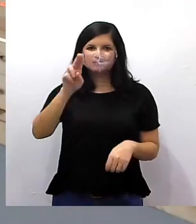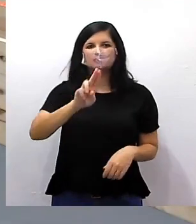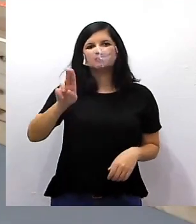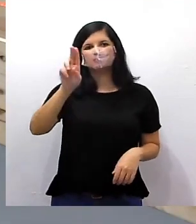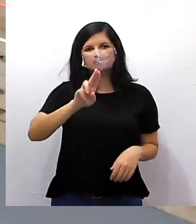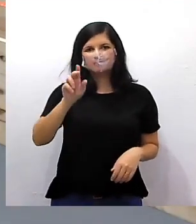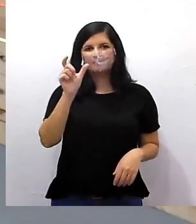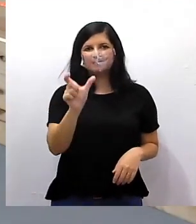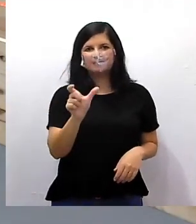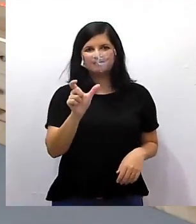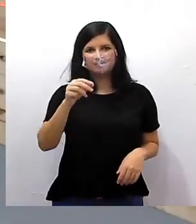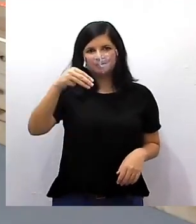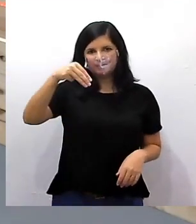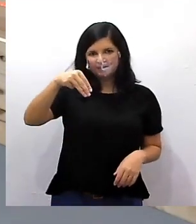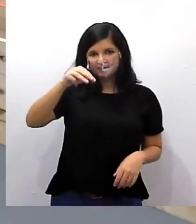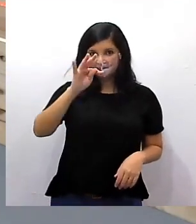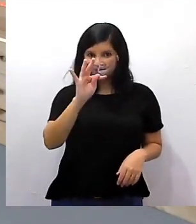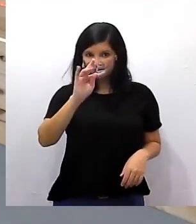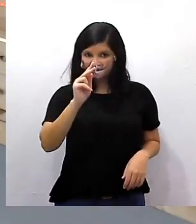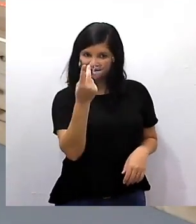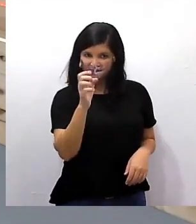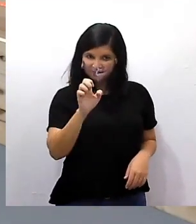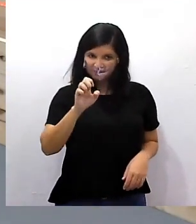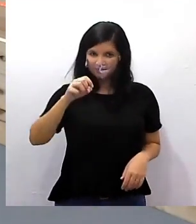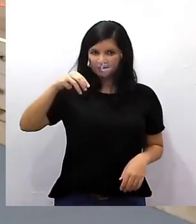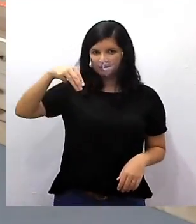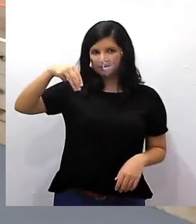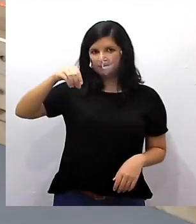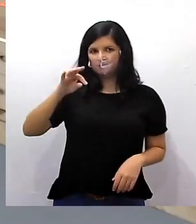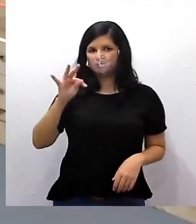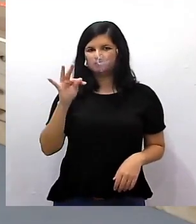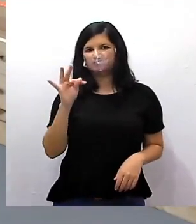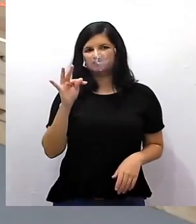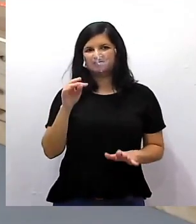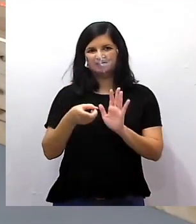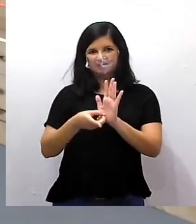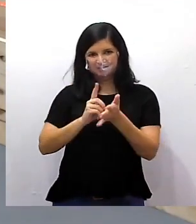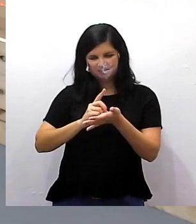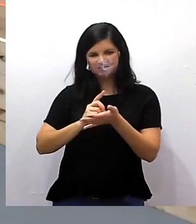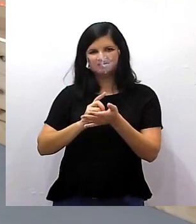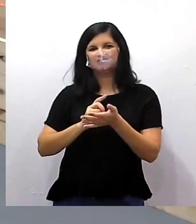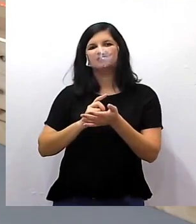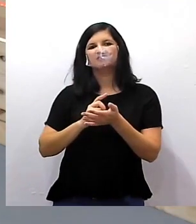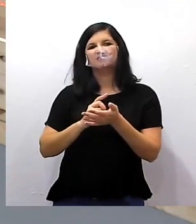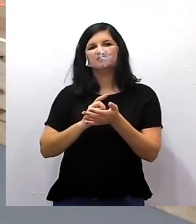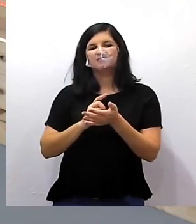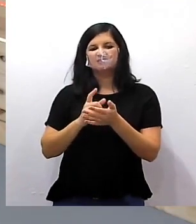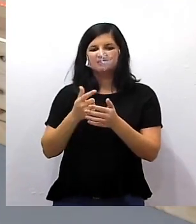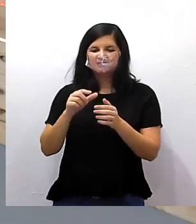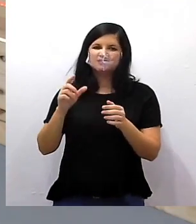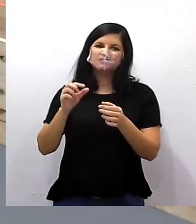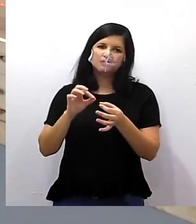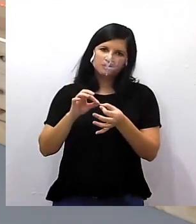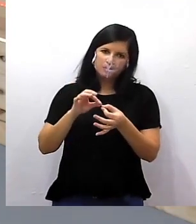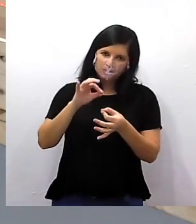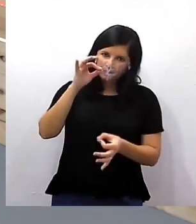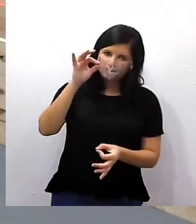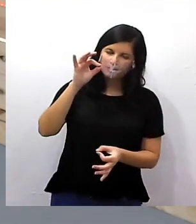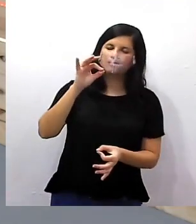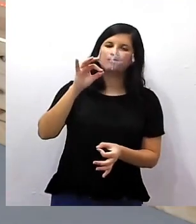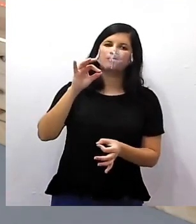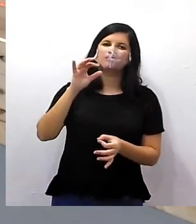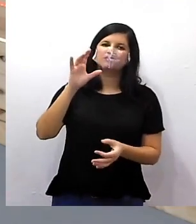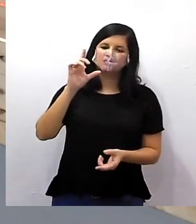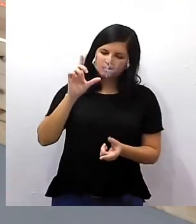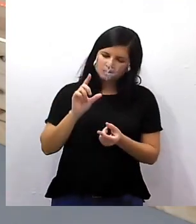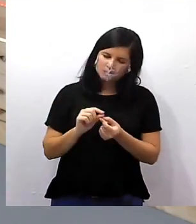a palavra the most, tá certo? A expressão the most, antes do adjetivo longo. Agora, se o adjetivo for curto, a gente vai fazer a alteração no